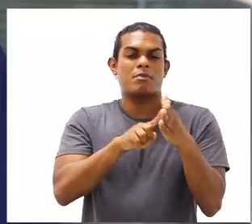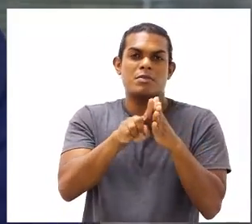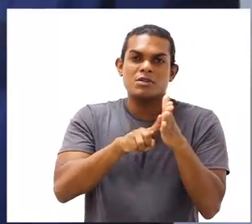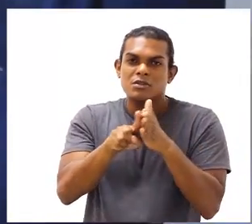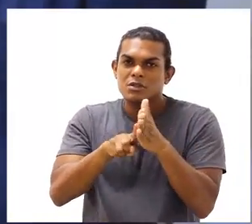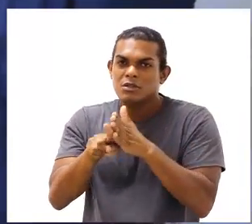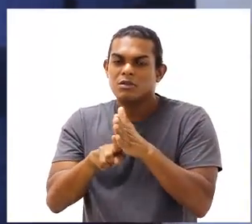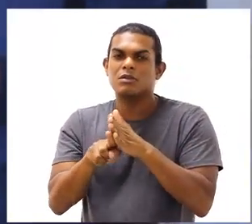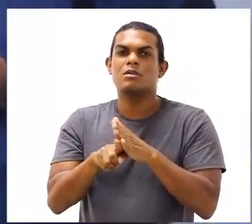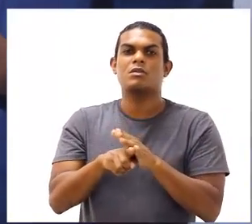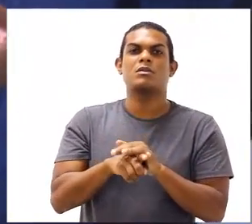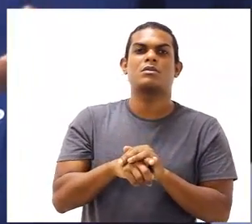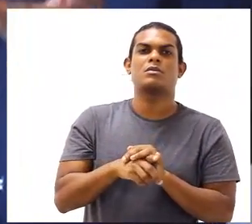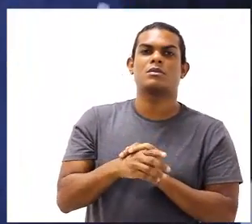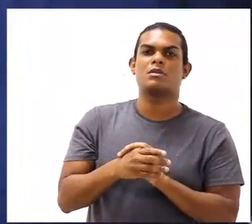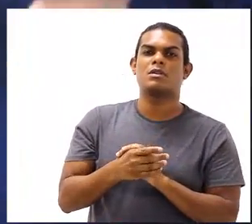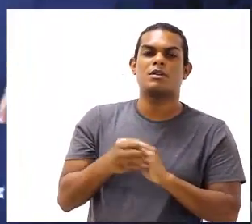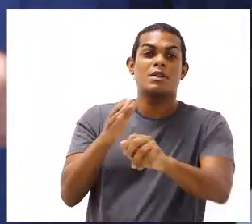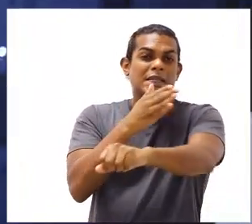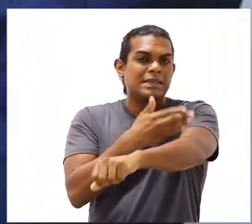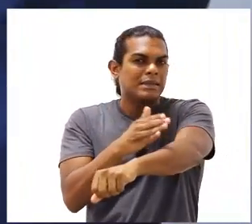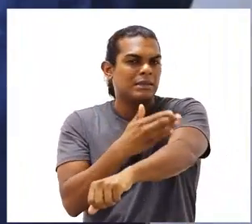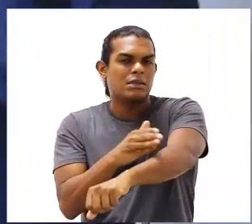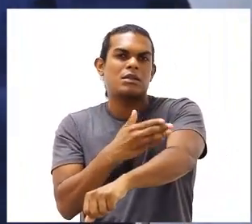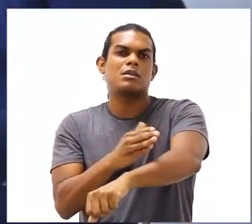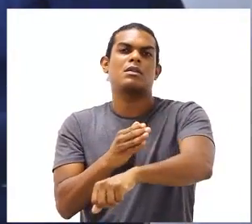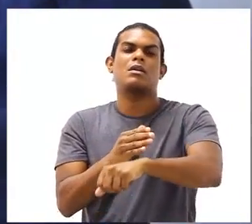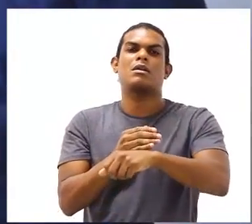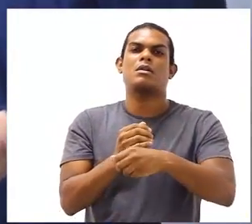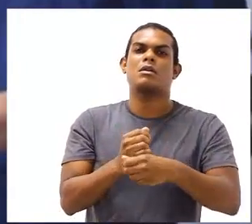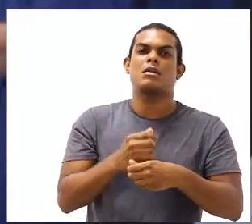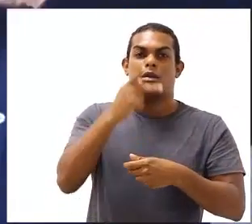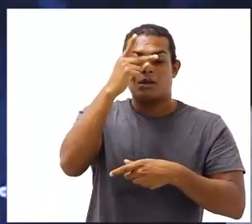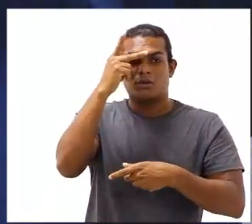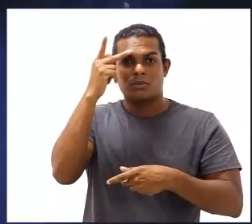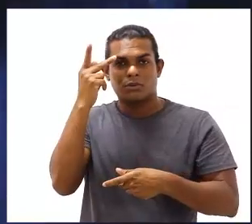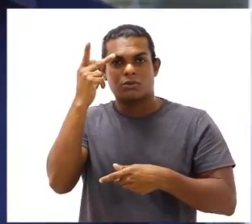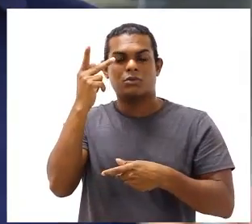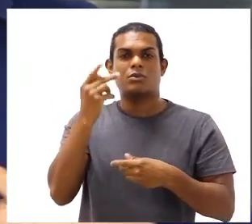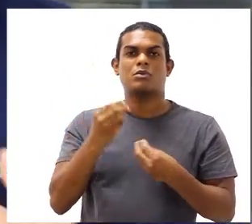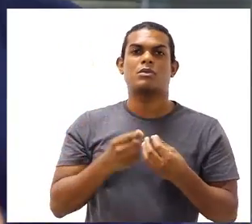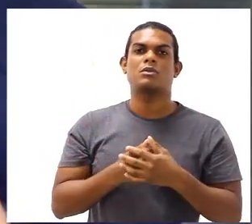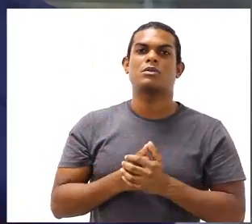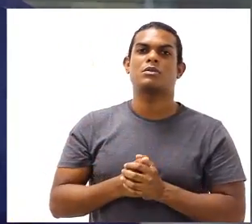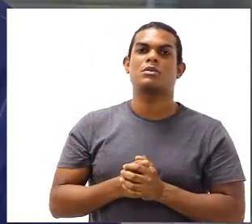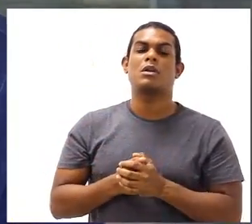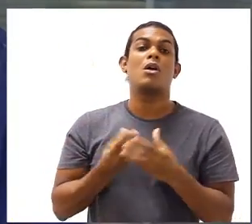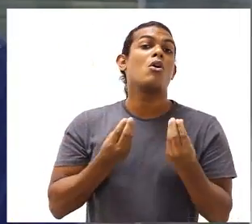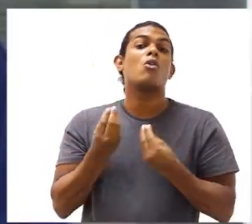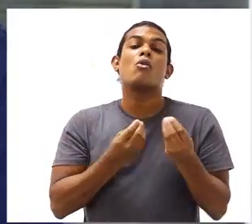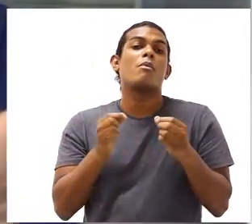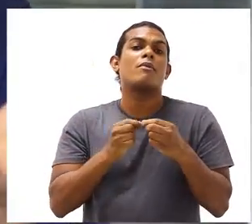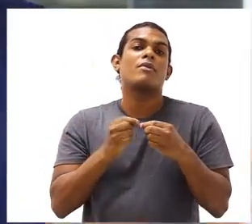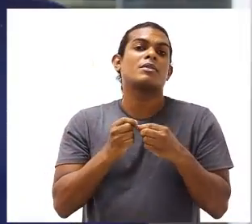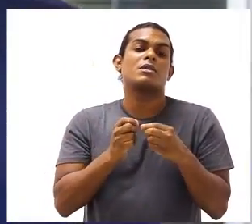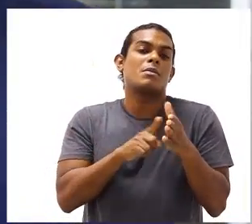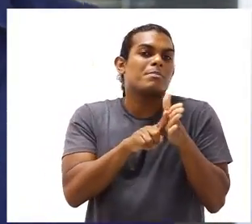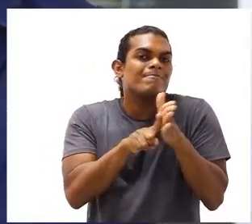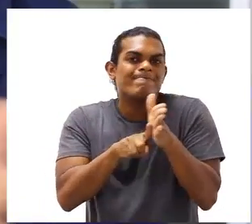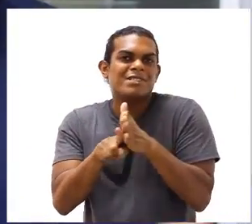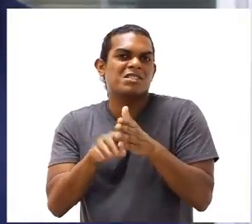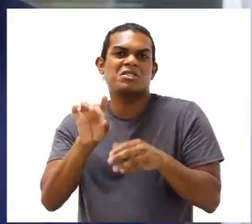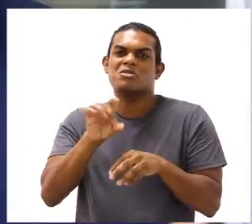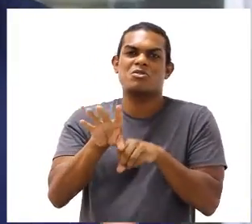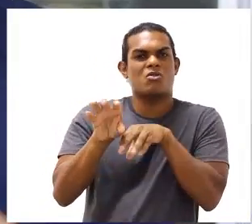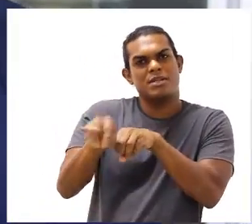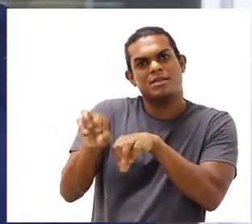lugares, você treinar a pessoa para aprender o processo também, como é que eu posso fazer para eu pesquisar, não